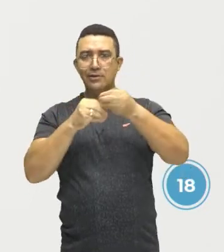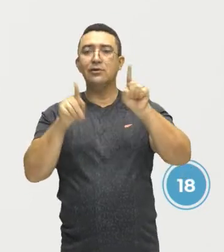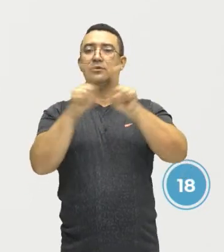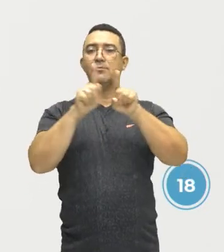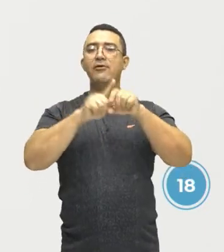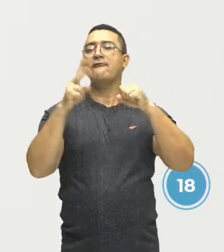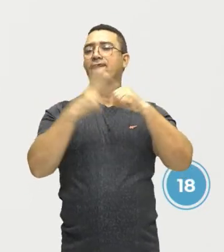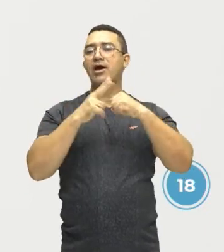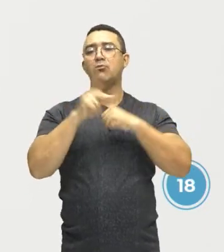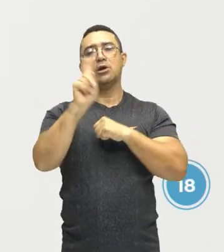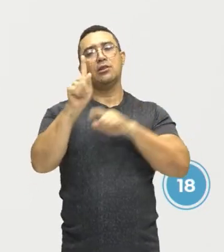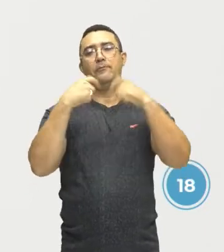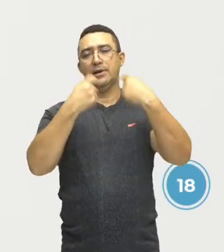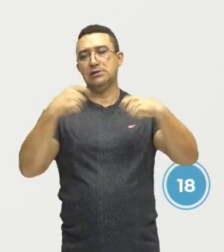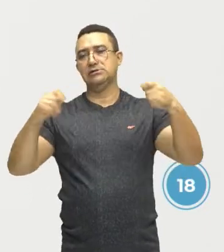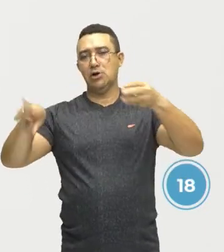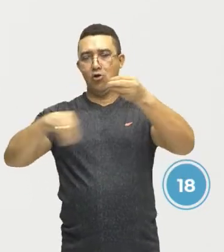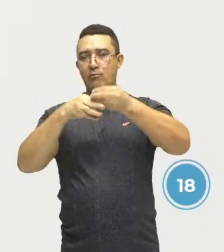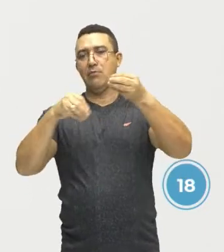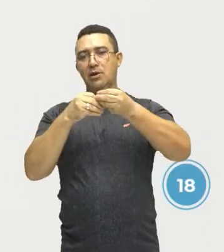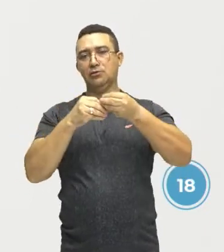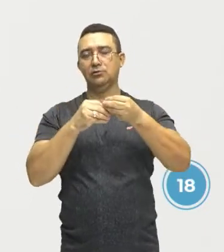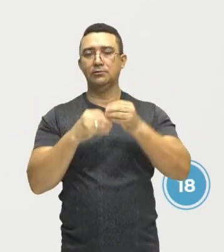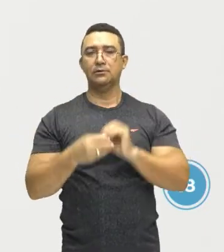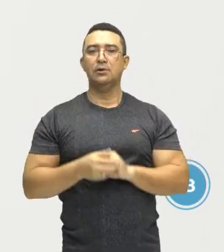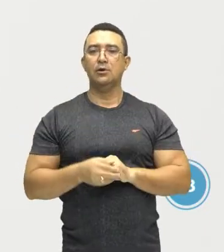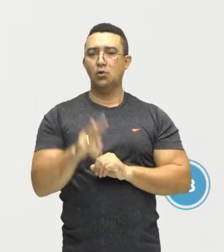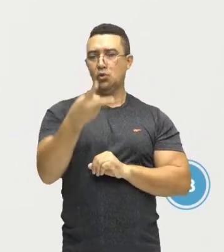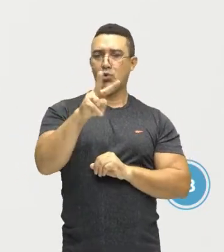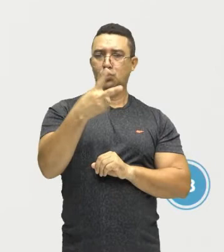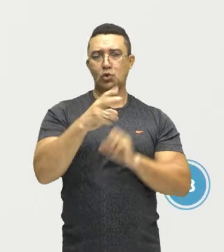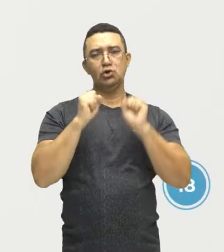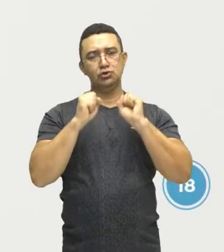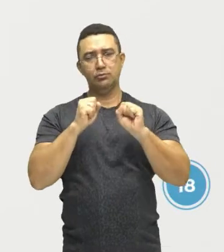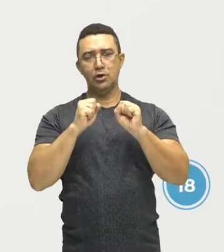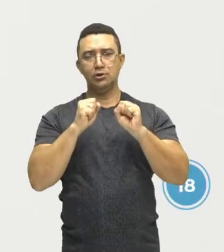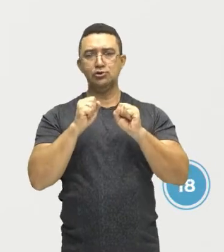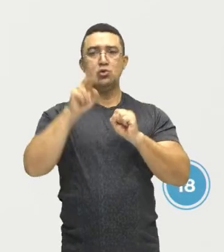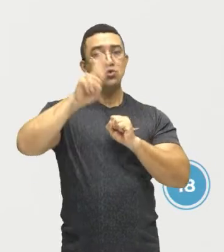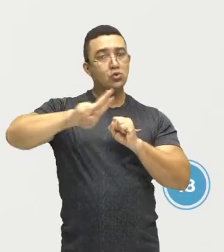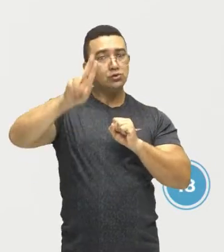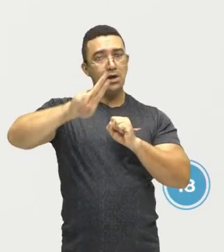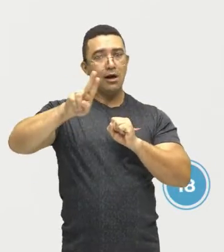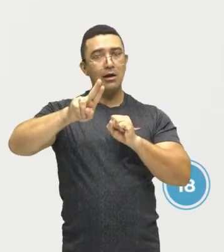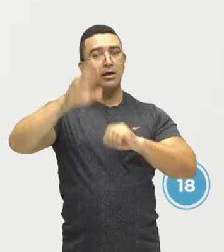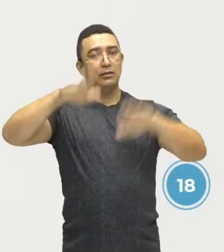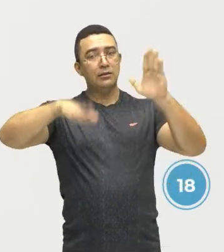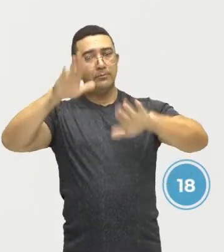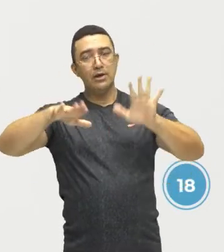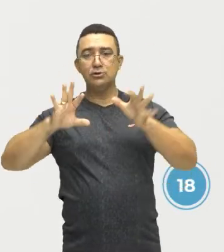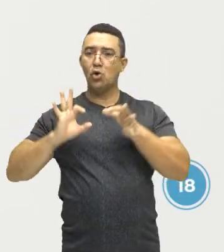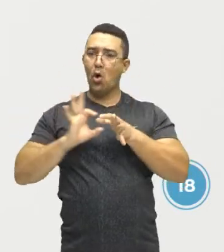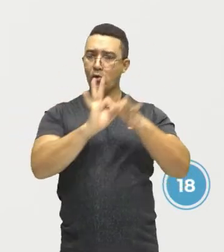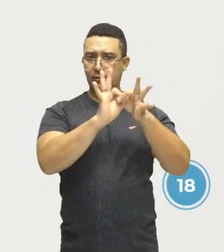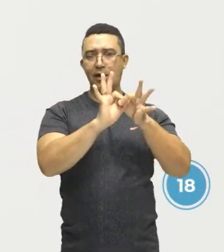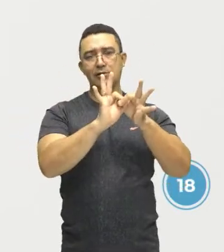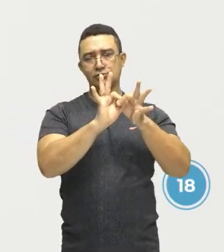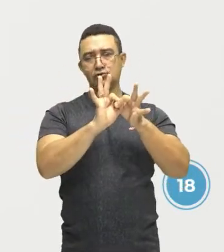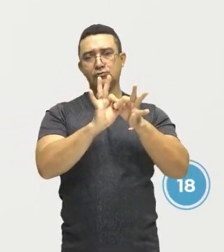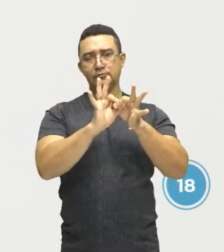não necessitam. Muito bem. Nesse caso, ele poderá ocupar qualquer lugar no contexto da oração. Contexto